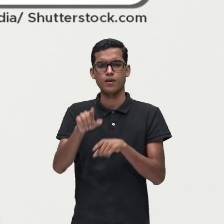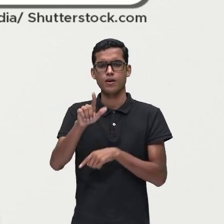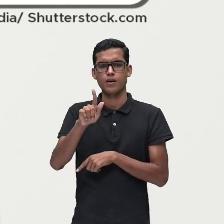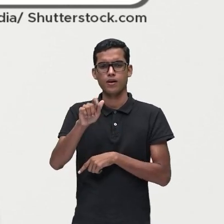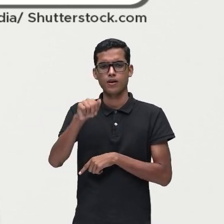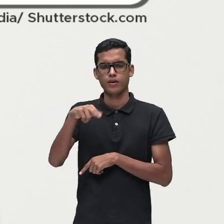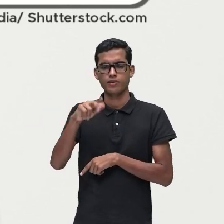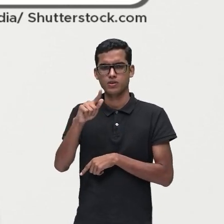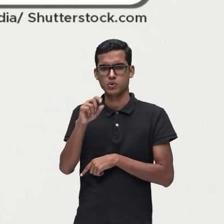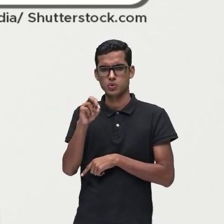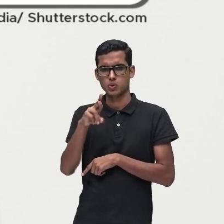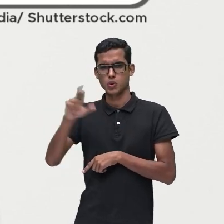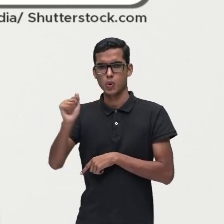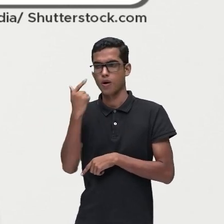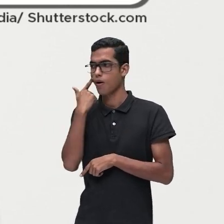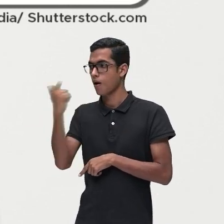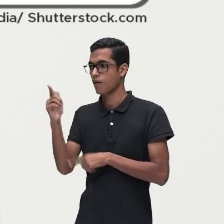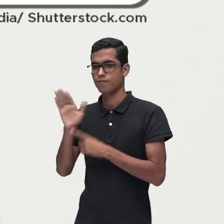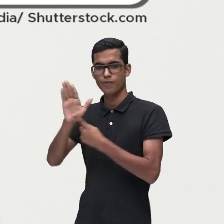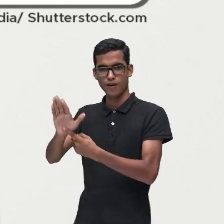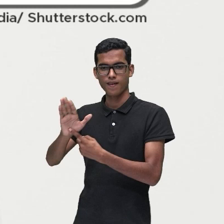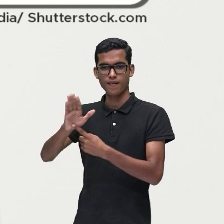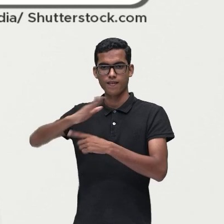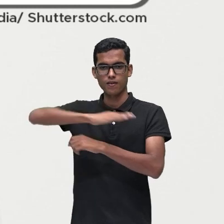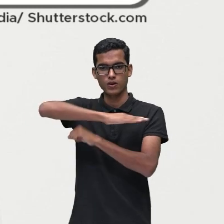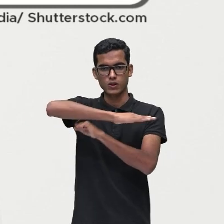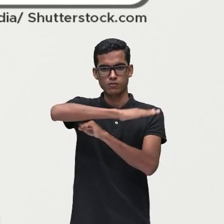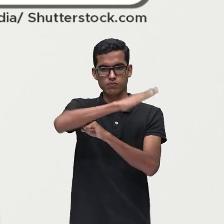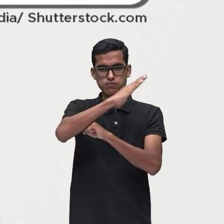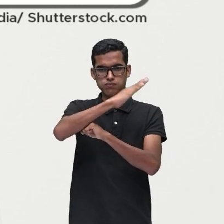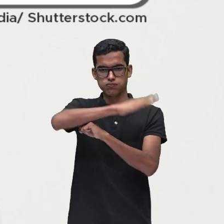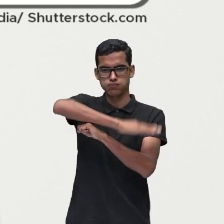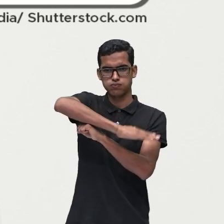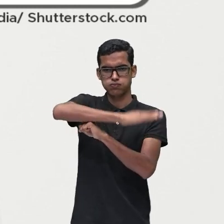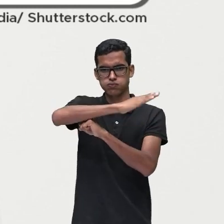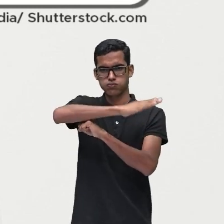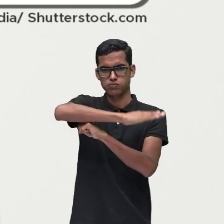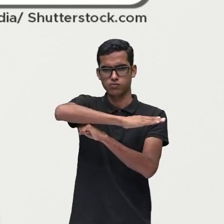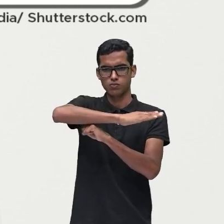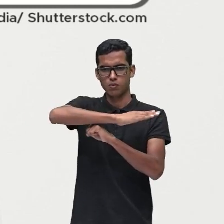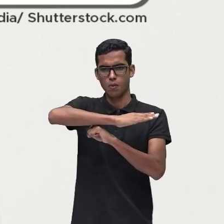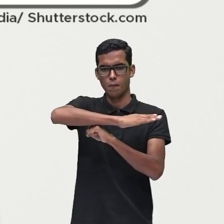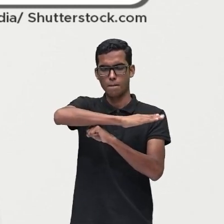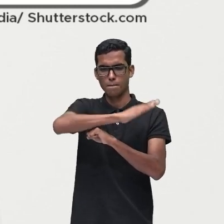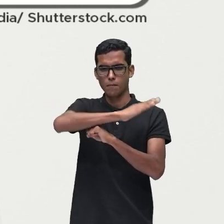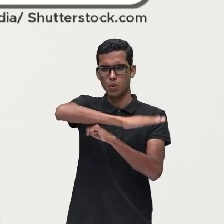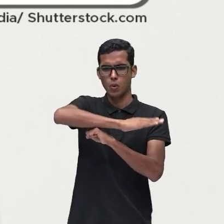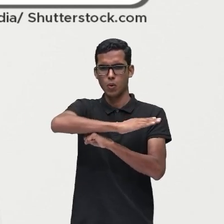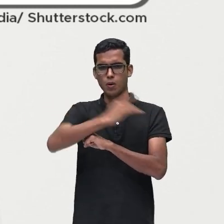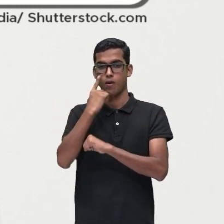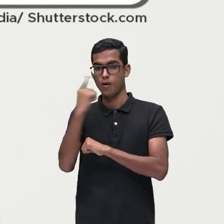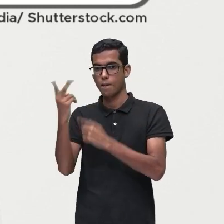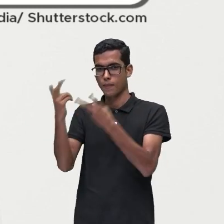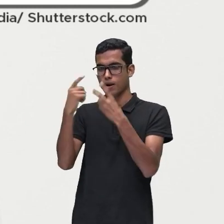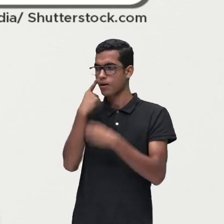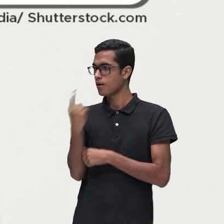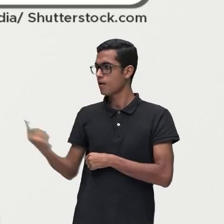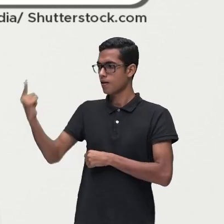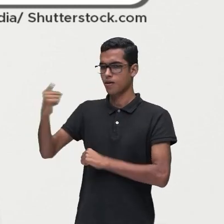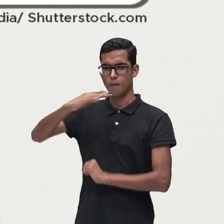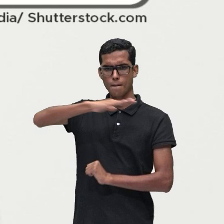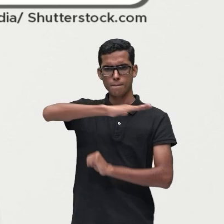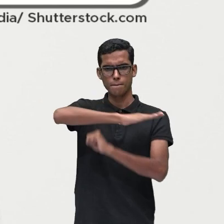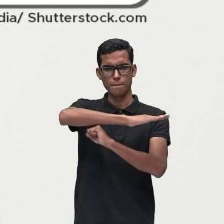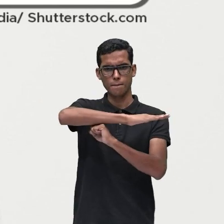está aqui sendo mostrada nessa imagem, né? Você tem aqui, ó, um ponto de apoio no meio e uma hora um vai